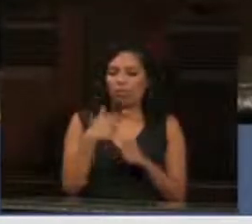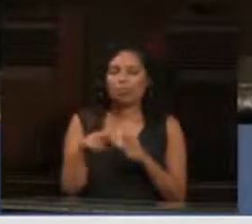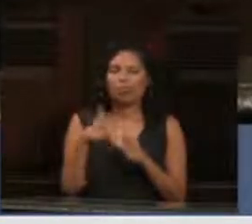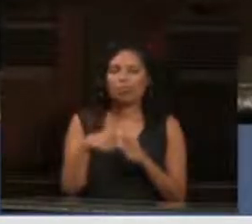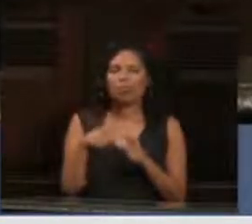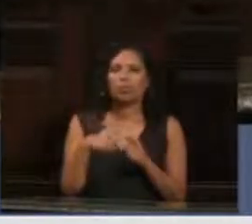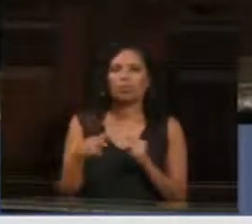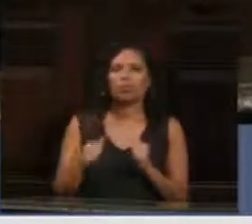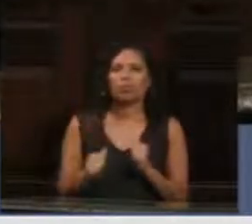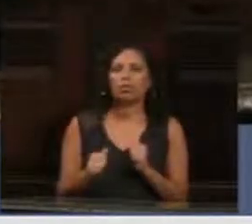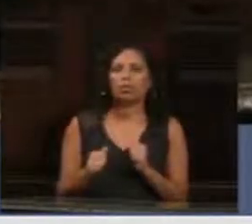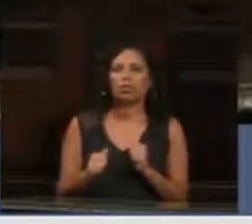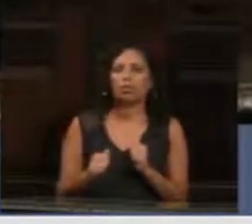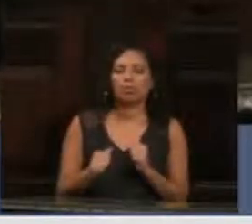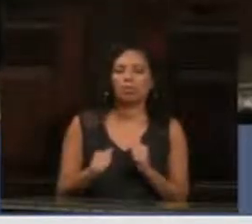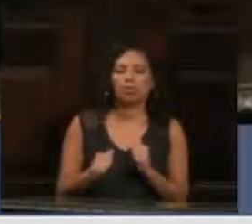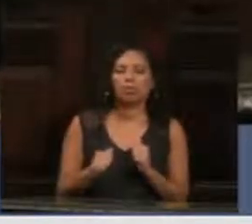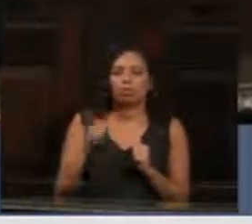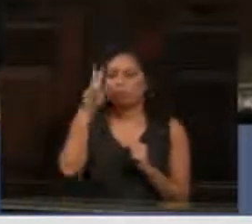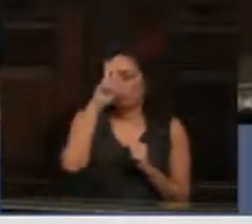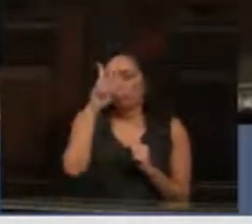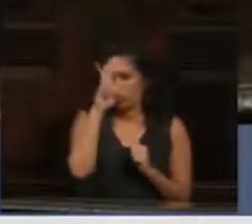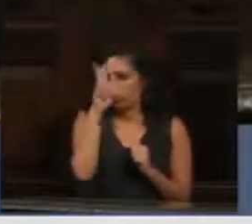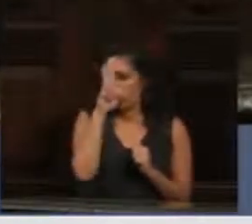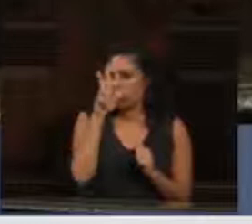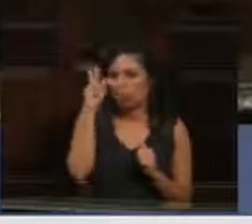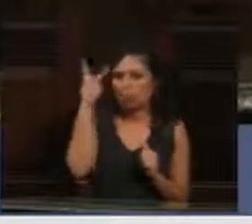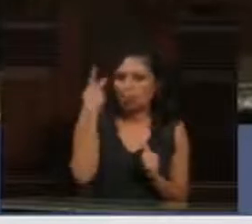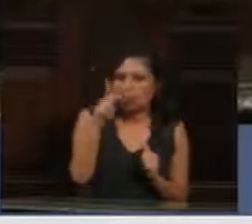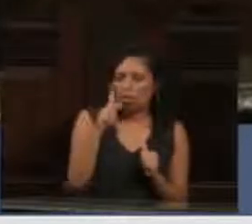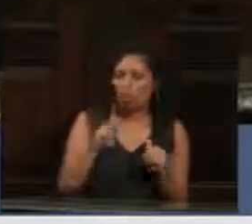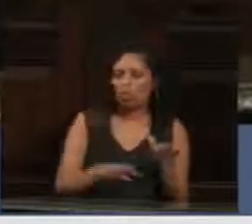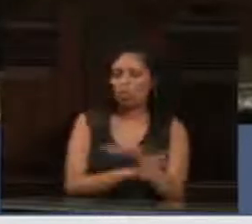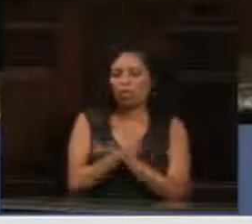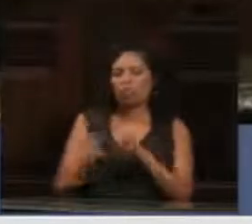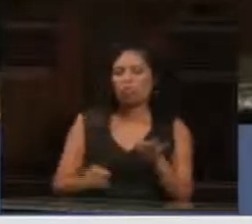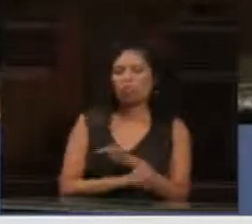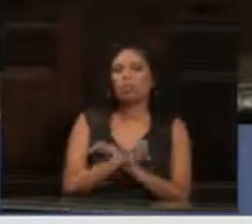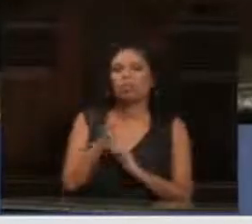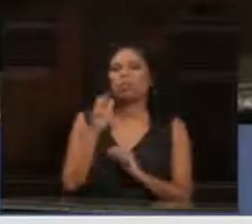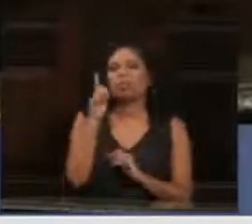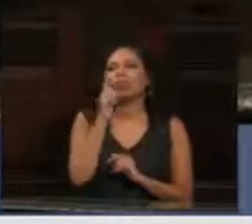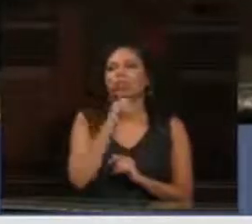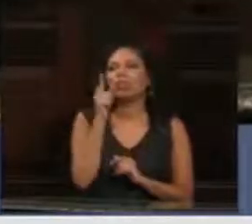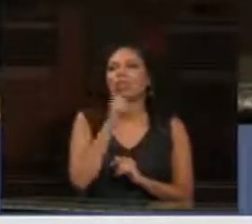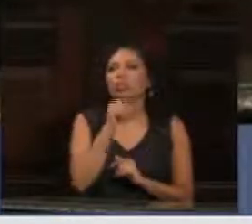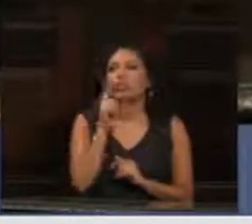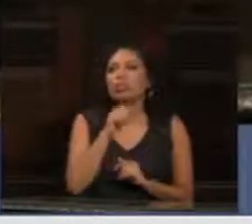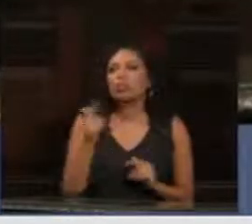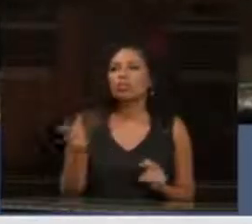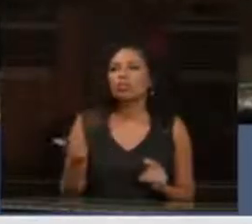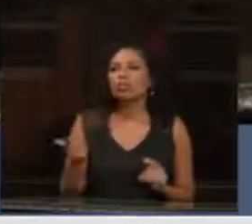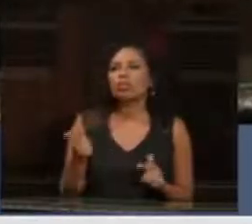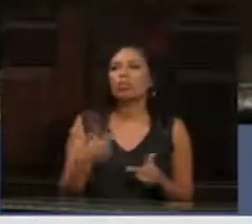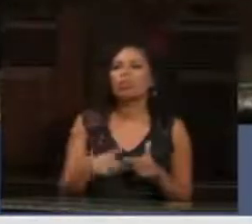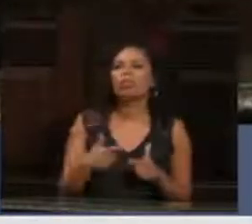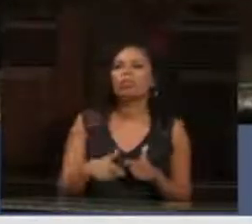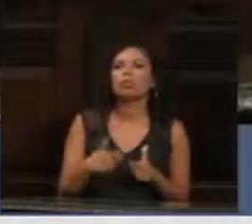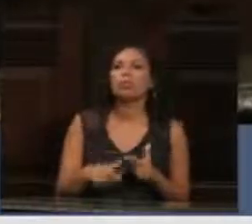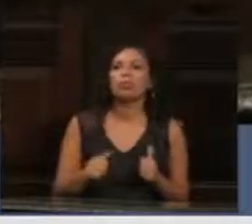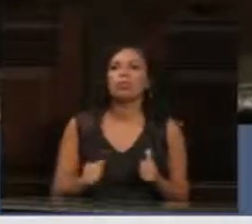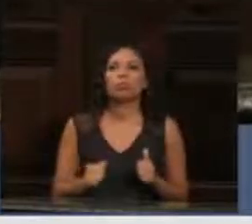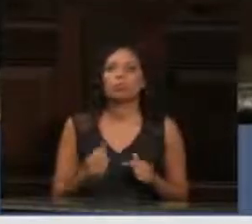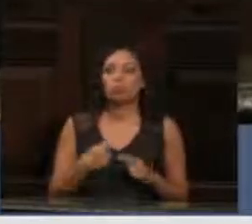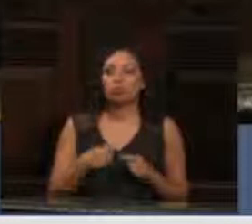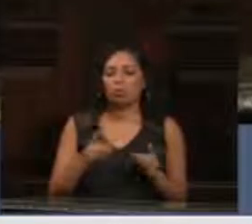memória da empresa, estamos falando de trabalhadores envolvidos nos principais projetos, que